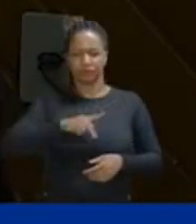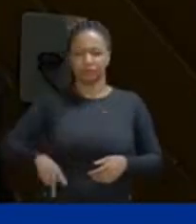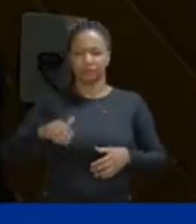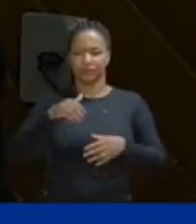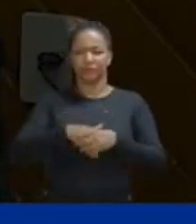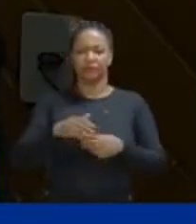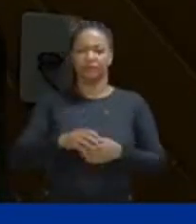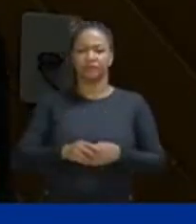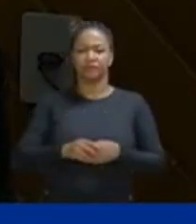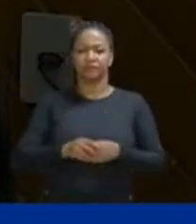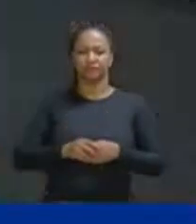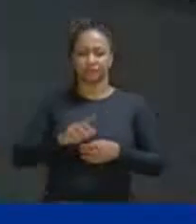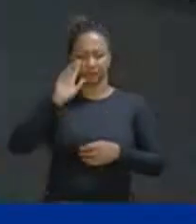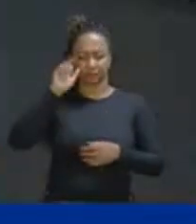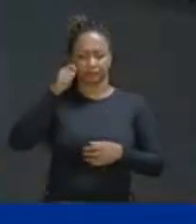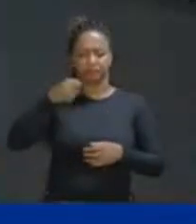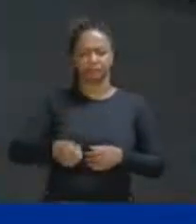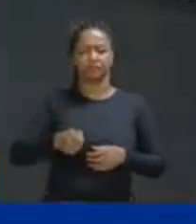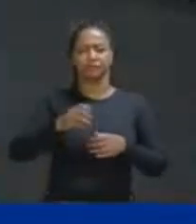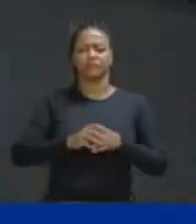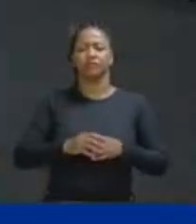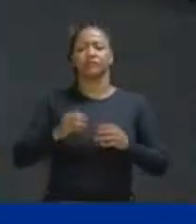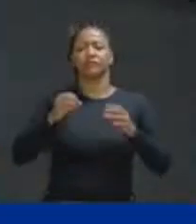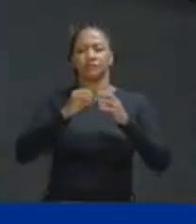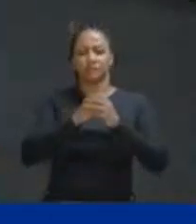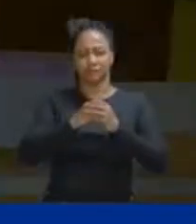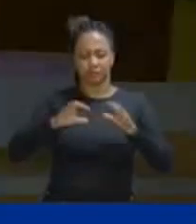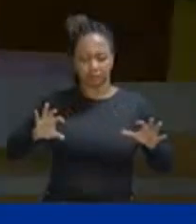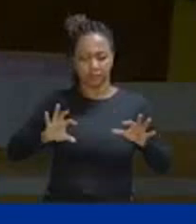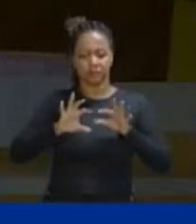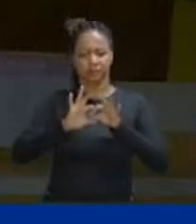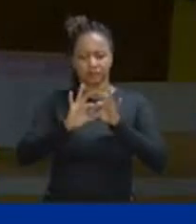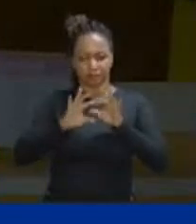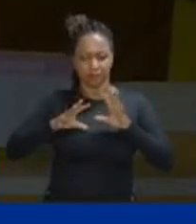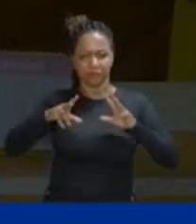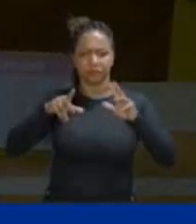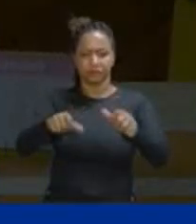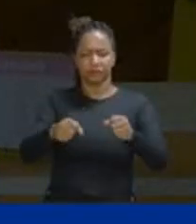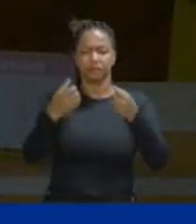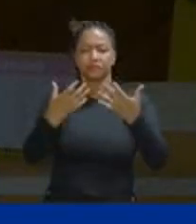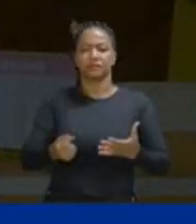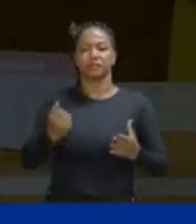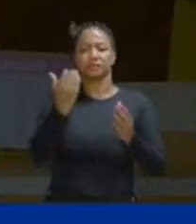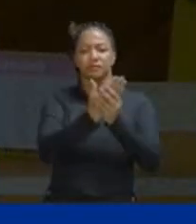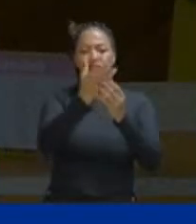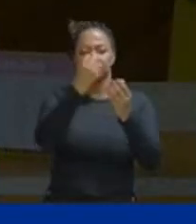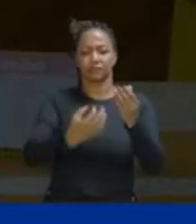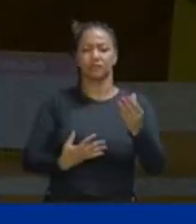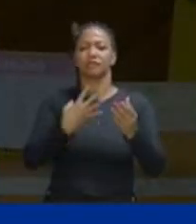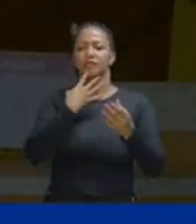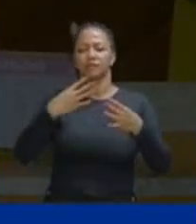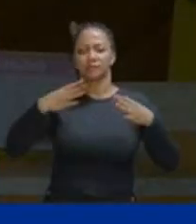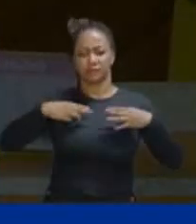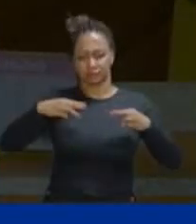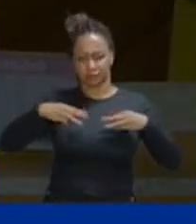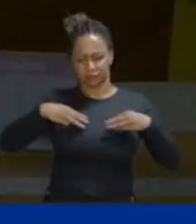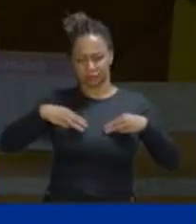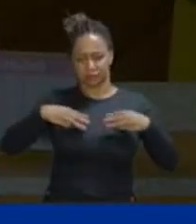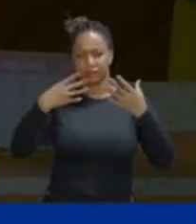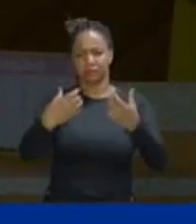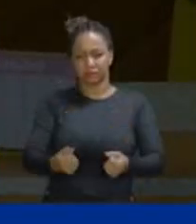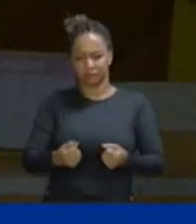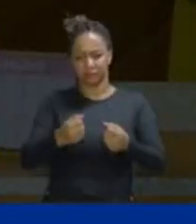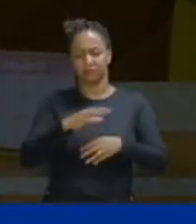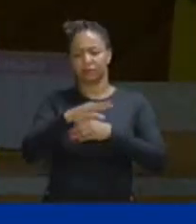voto? Decisão. O Tribunal Regional Eleitoral do Imagem Amapá, ampla por do plenário. unanimidade, conheceu o desembarque da declaração e, no mérito por maioria, acolheu-os com